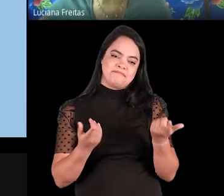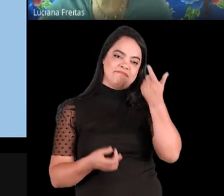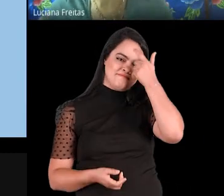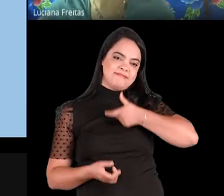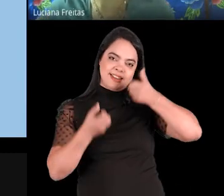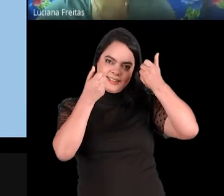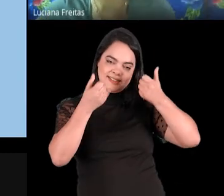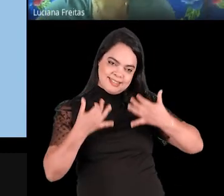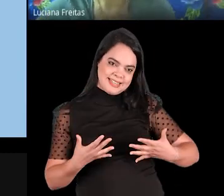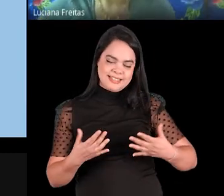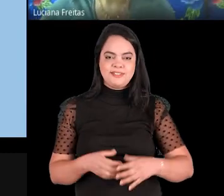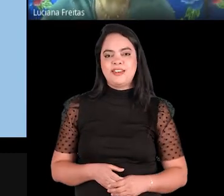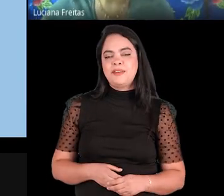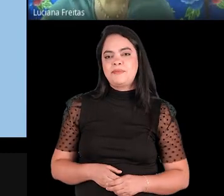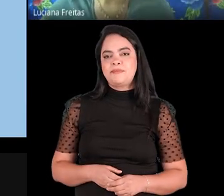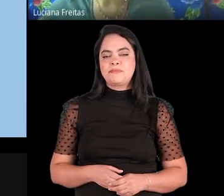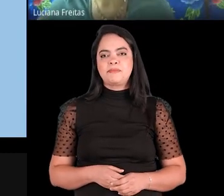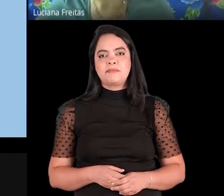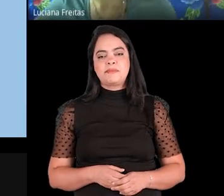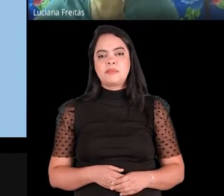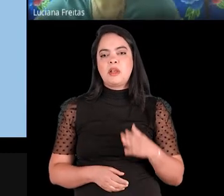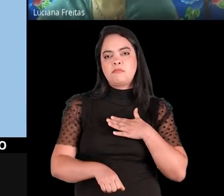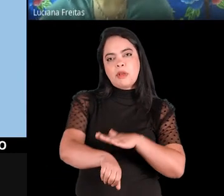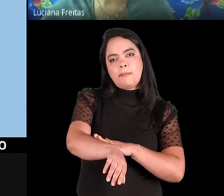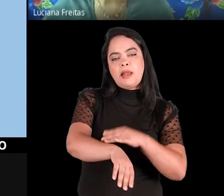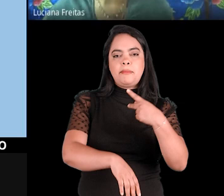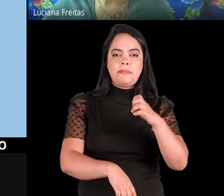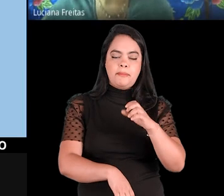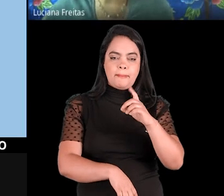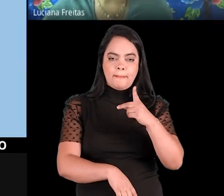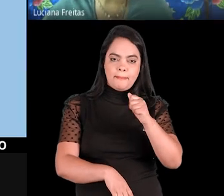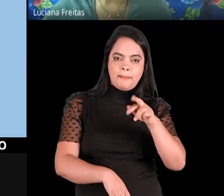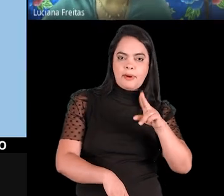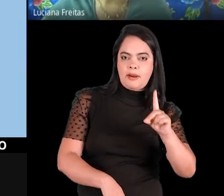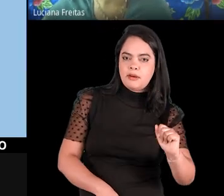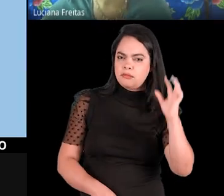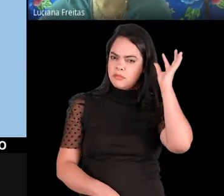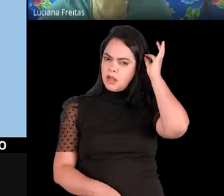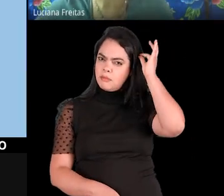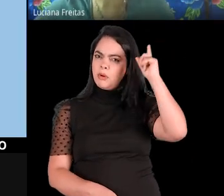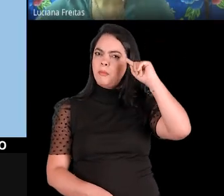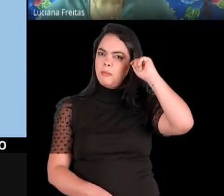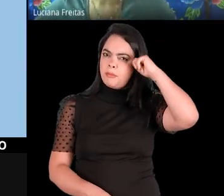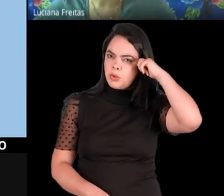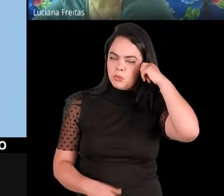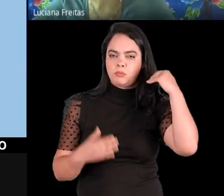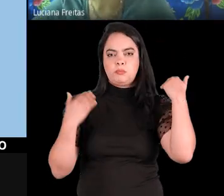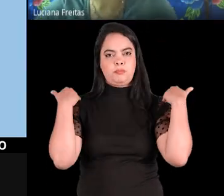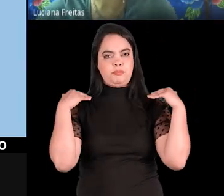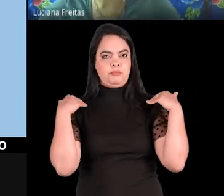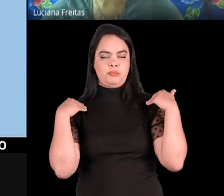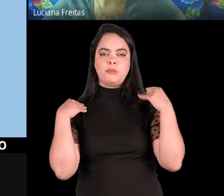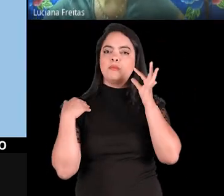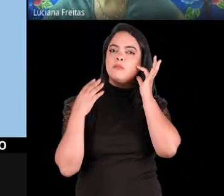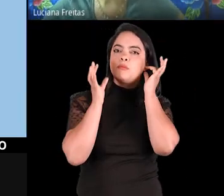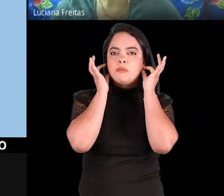me autodescrever, né, vamos dizer assim. Eu sou minha pele parda, eu tenho cabelo preto na altura do ombro, estou usando